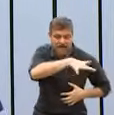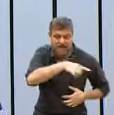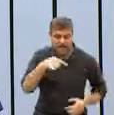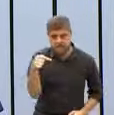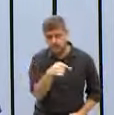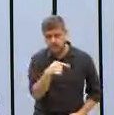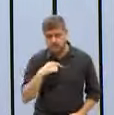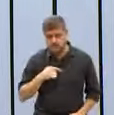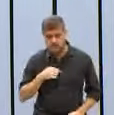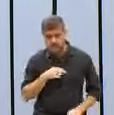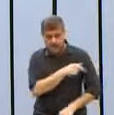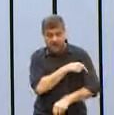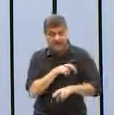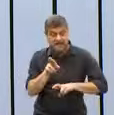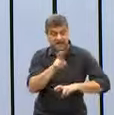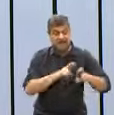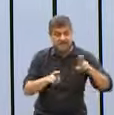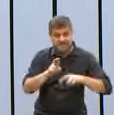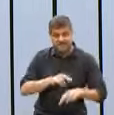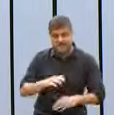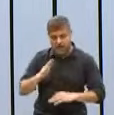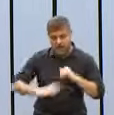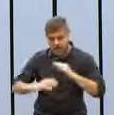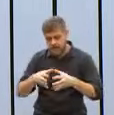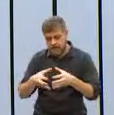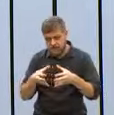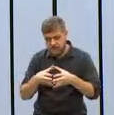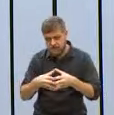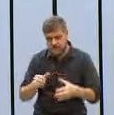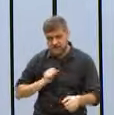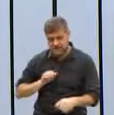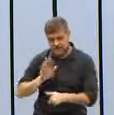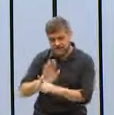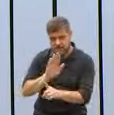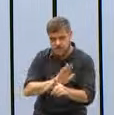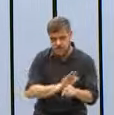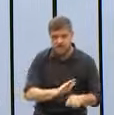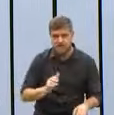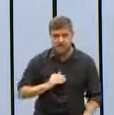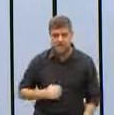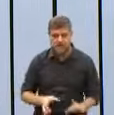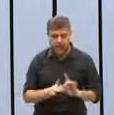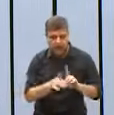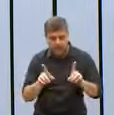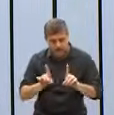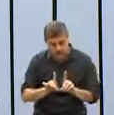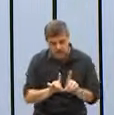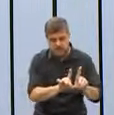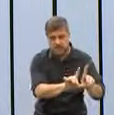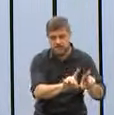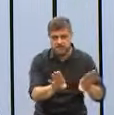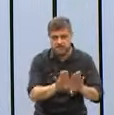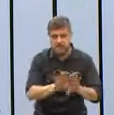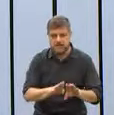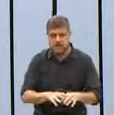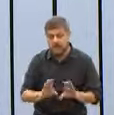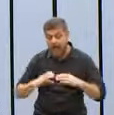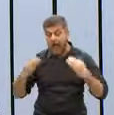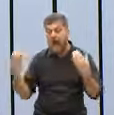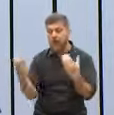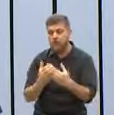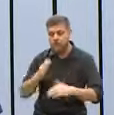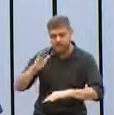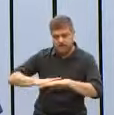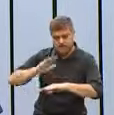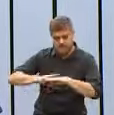Mas nós fiscalizamos as entidades, por exemplo, que aplicam as medidas socioeducativas, como liberdade assistida, prestação de serviço à comunidade,